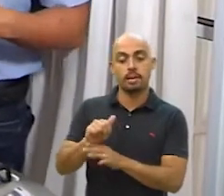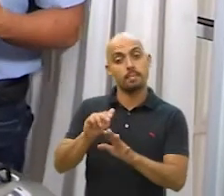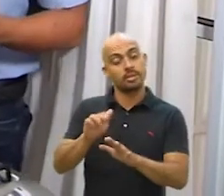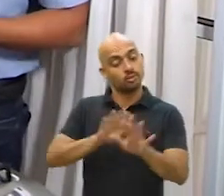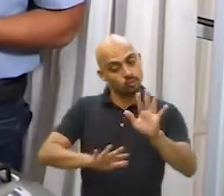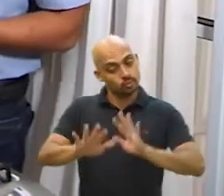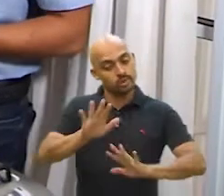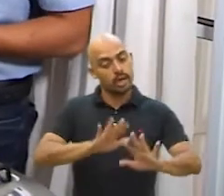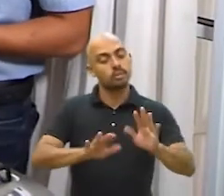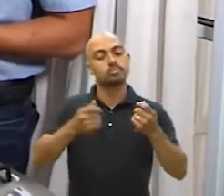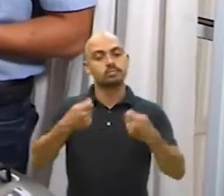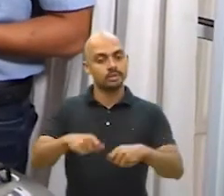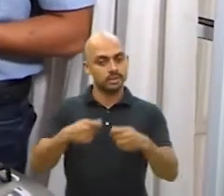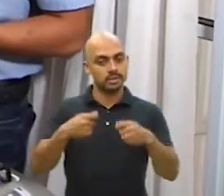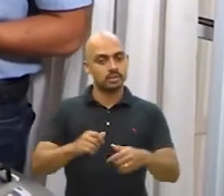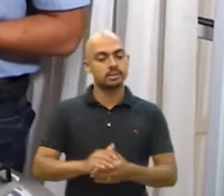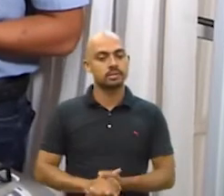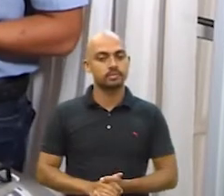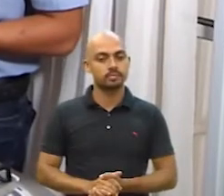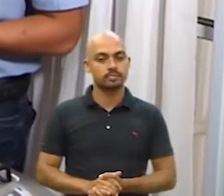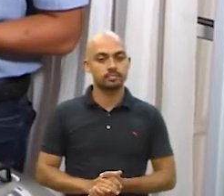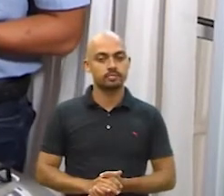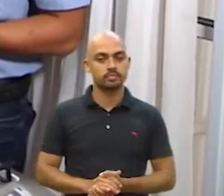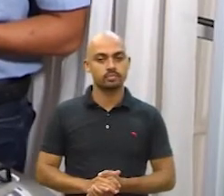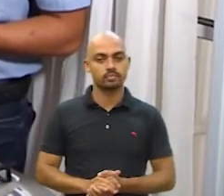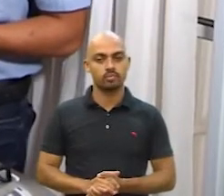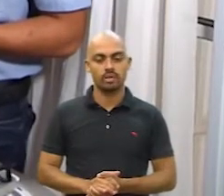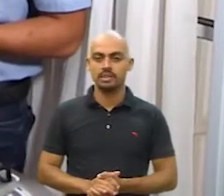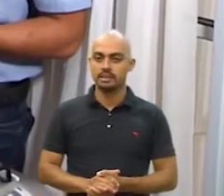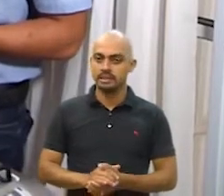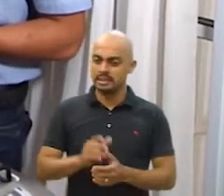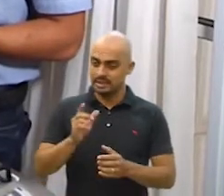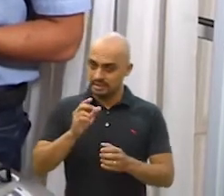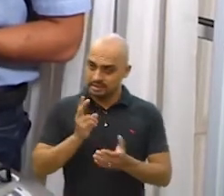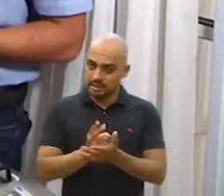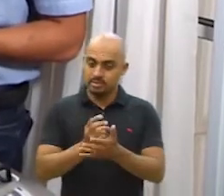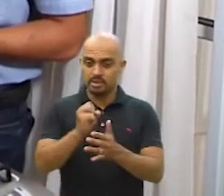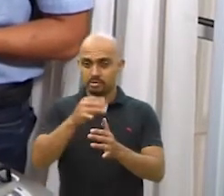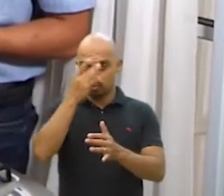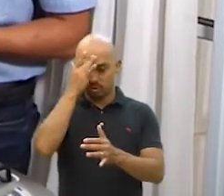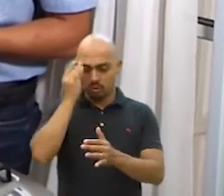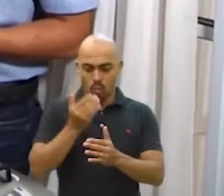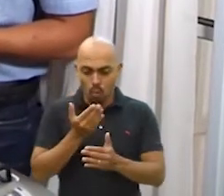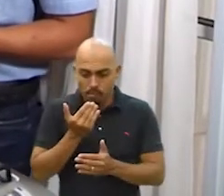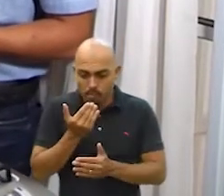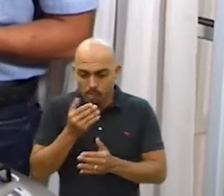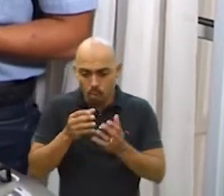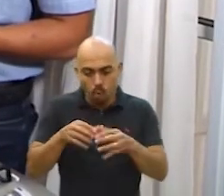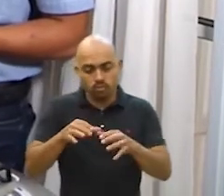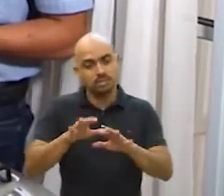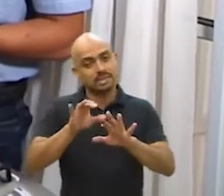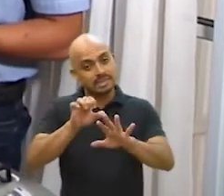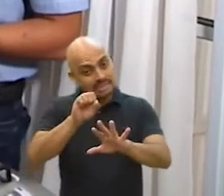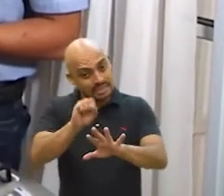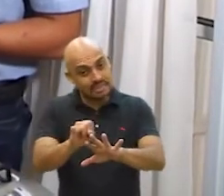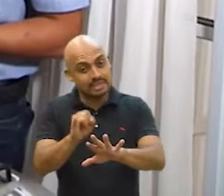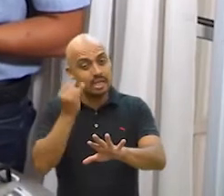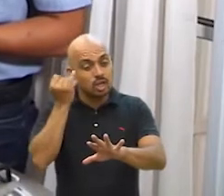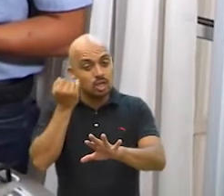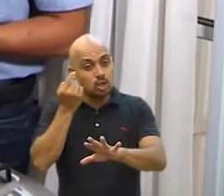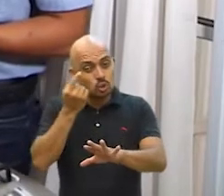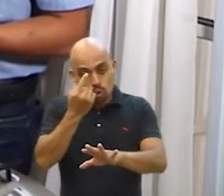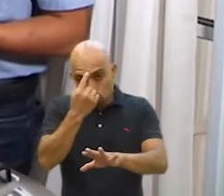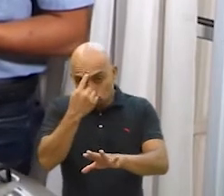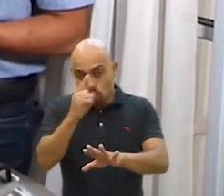tomar cuidado com o exagero? Sim, temos, né? Eu acho que todo exagero não faz bem. E se você tá com dúvida, na